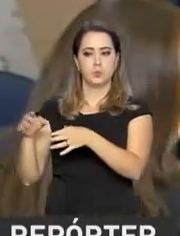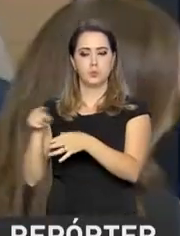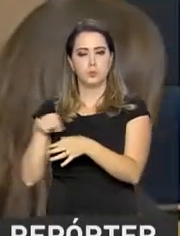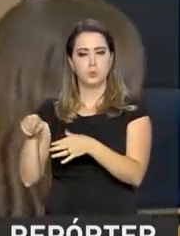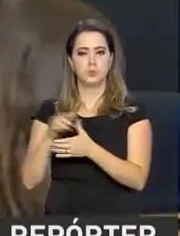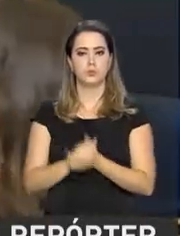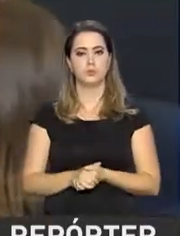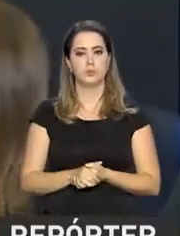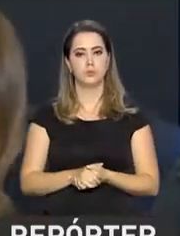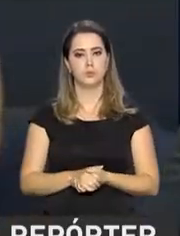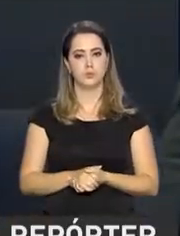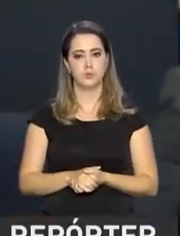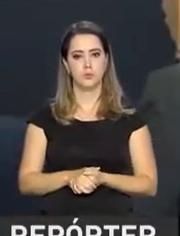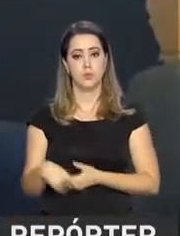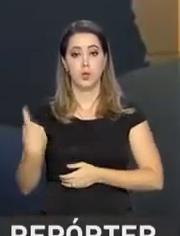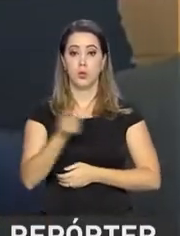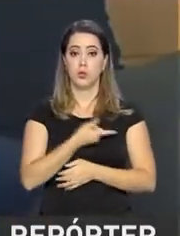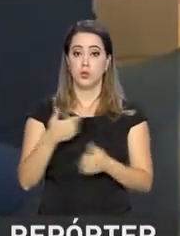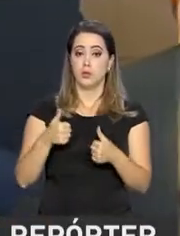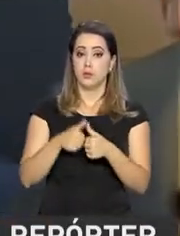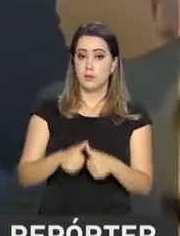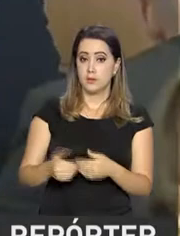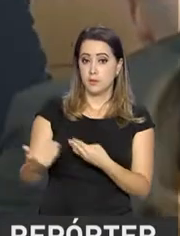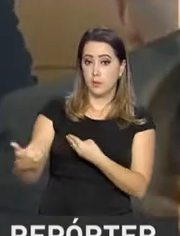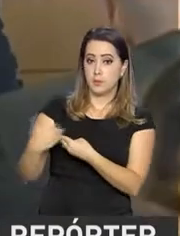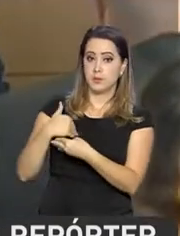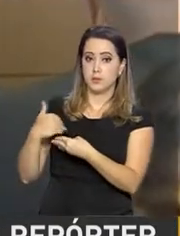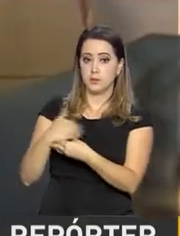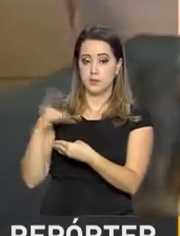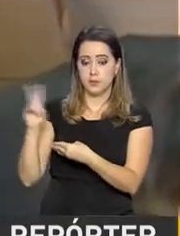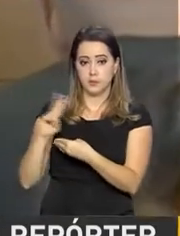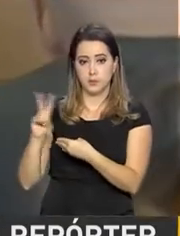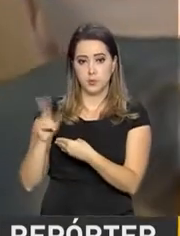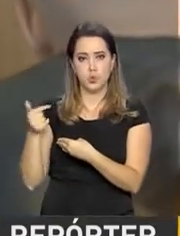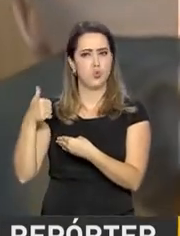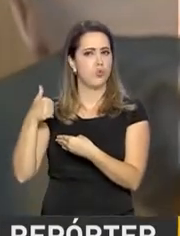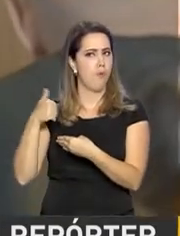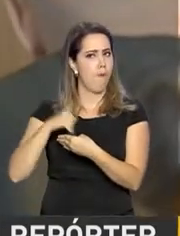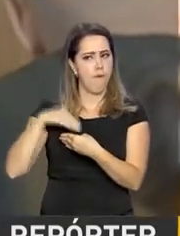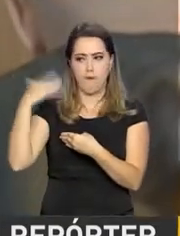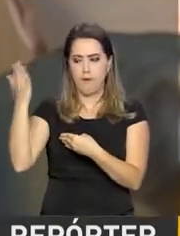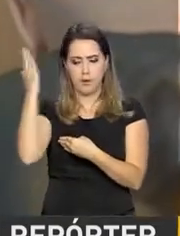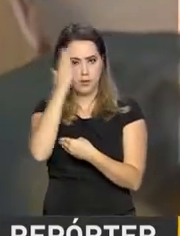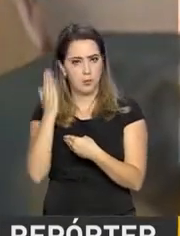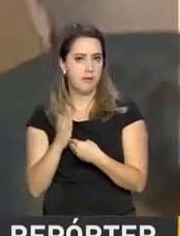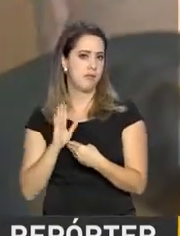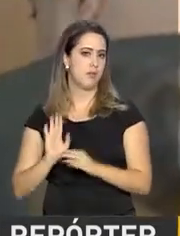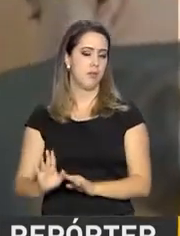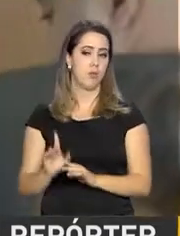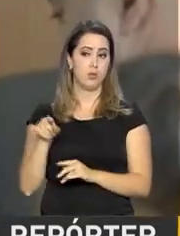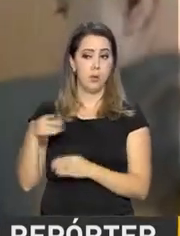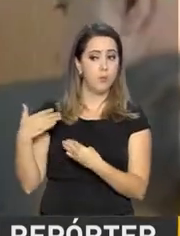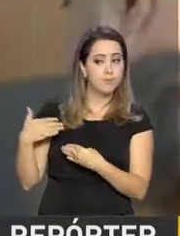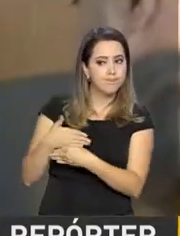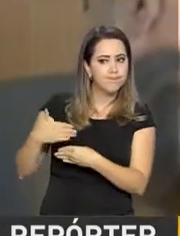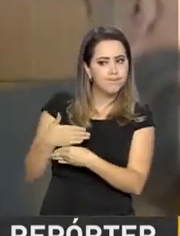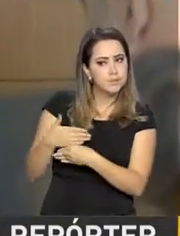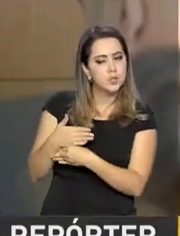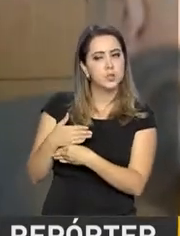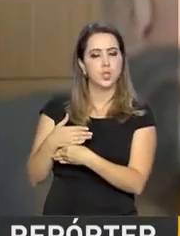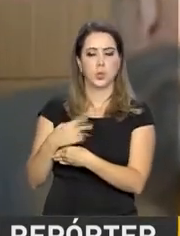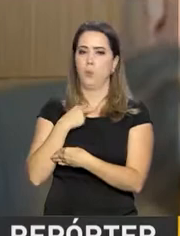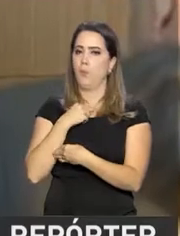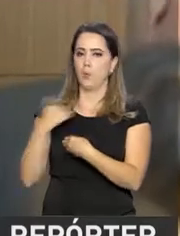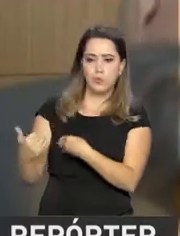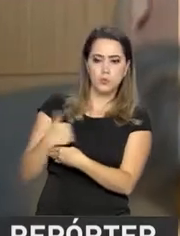está recebendo esses casos de um outro país, tá? E todo esse trabalho de bloqueio que a gente vai realizar